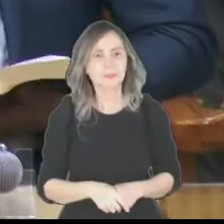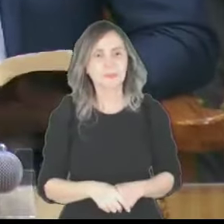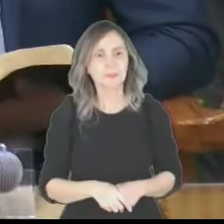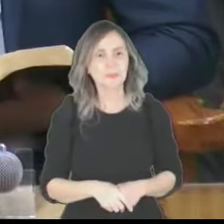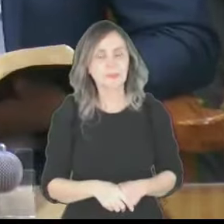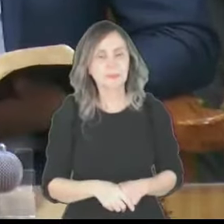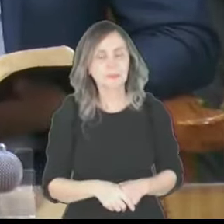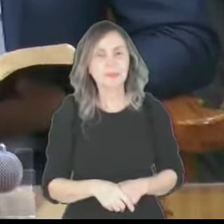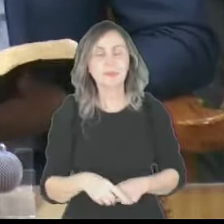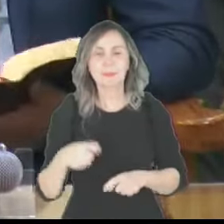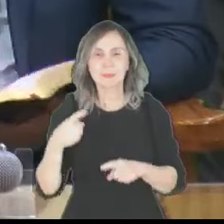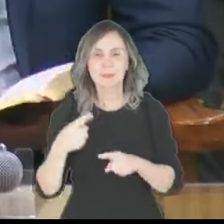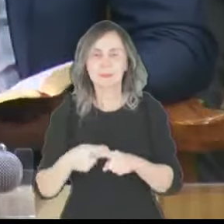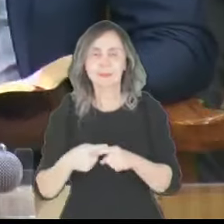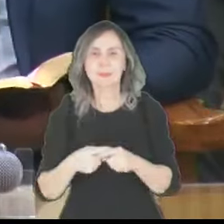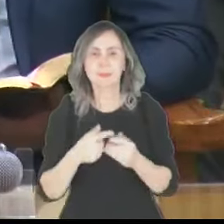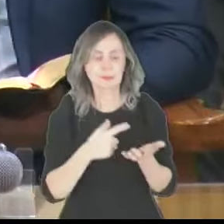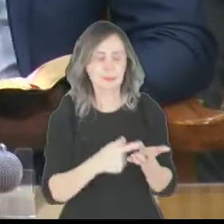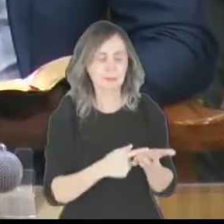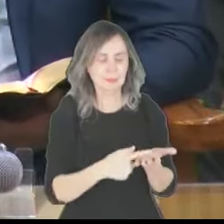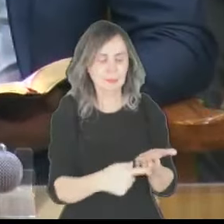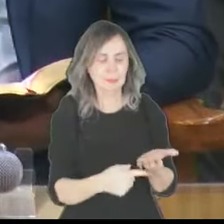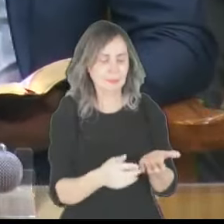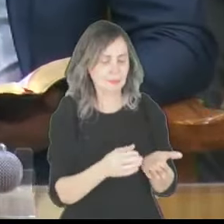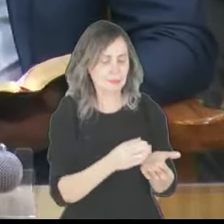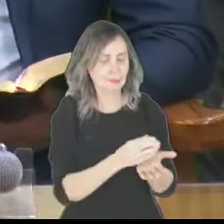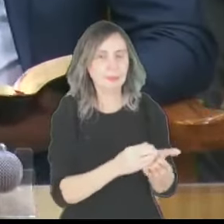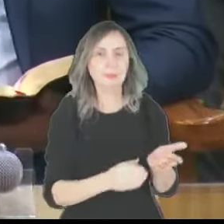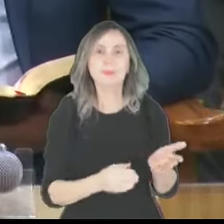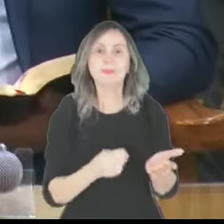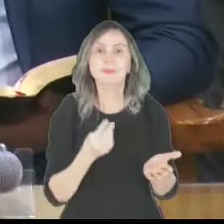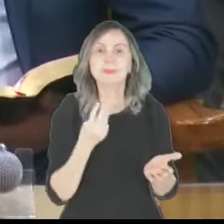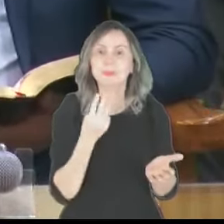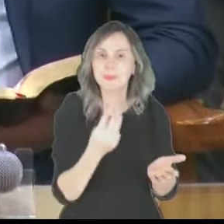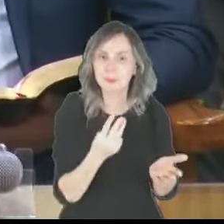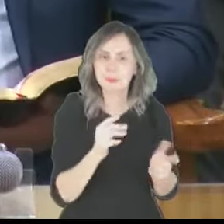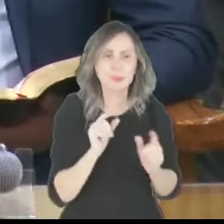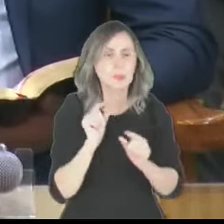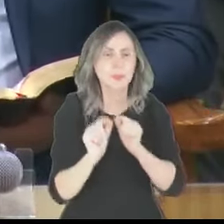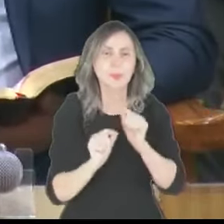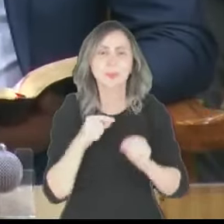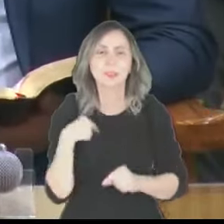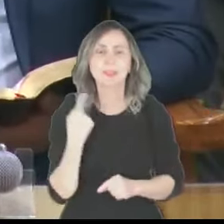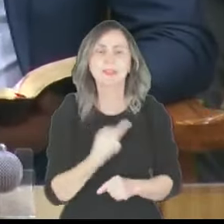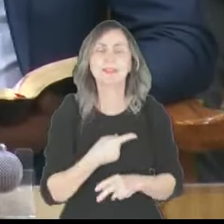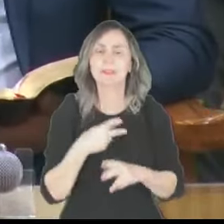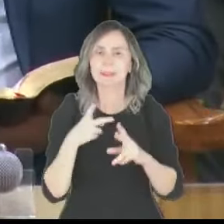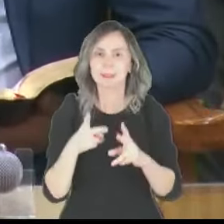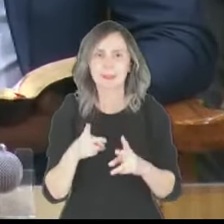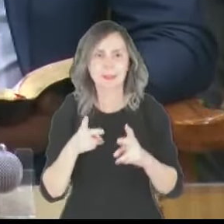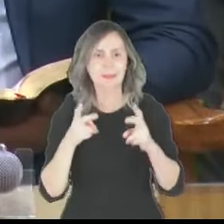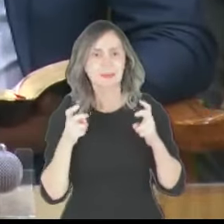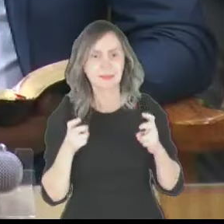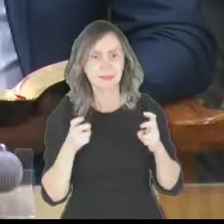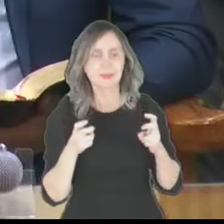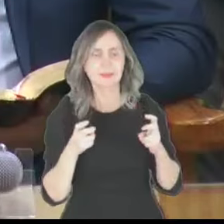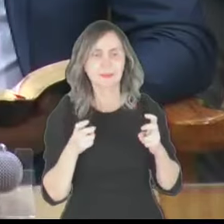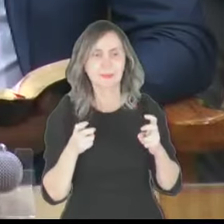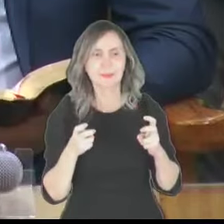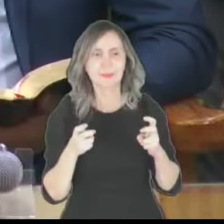Gênesis 3 O que é que nós Percebemos? Nós percebemos